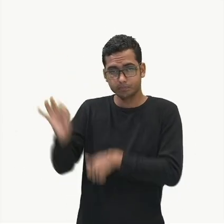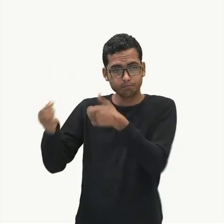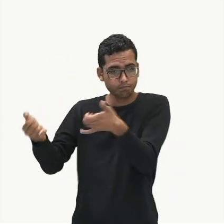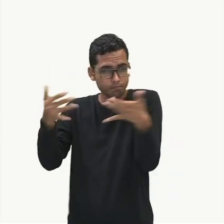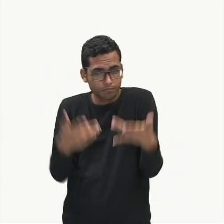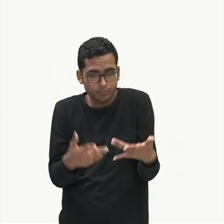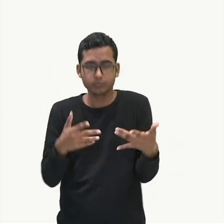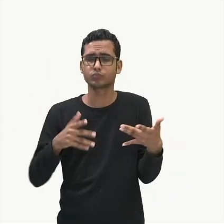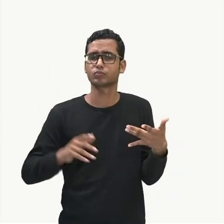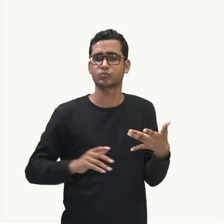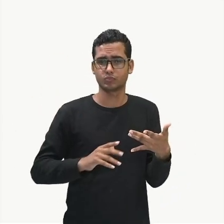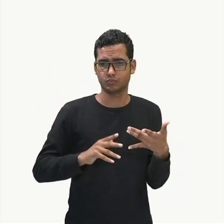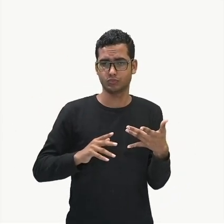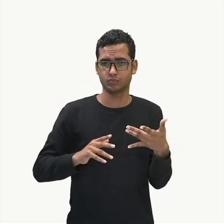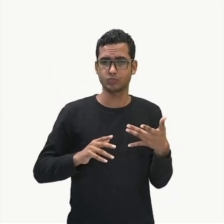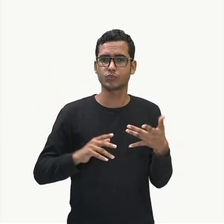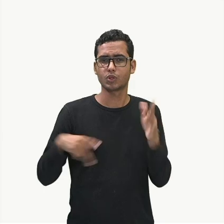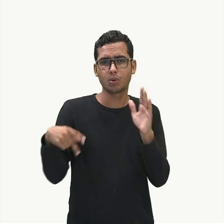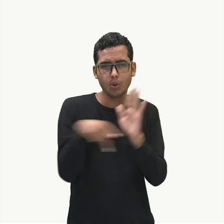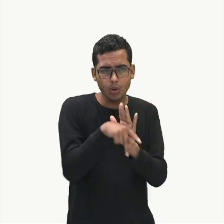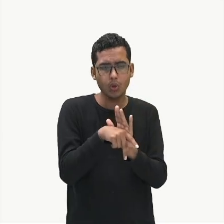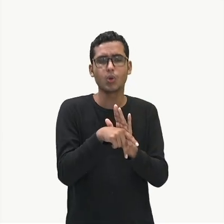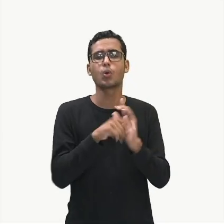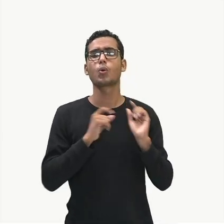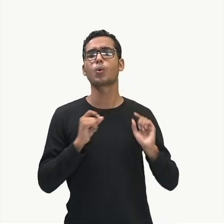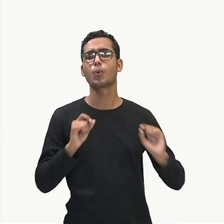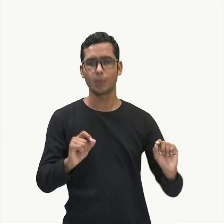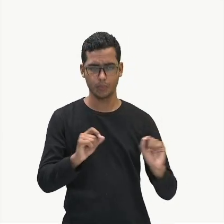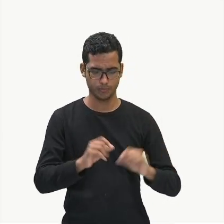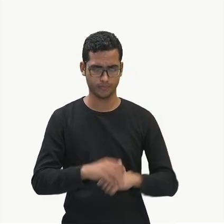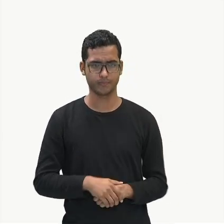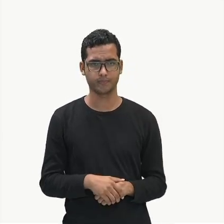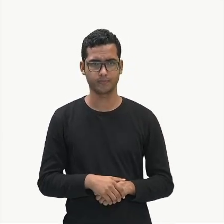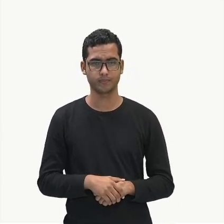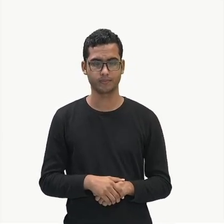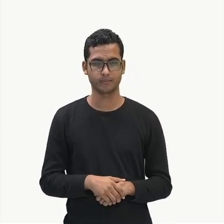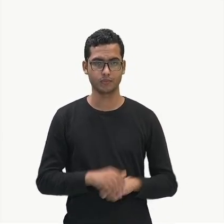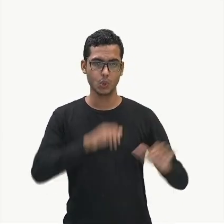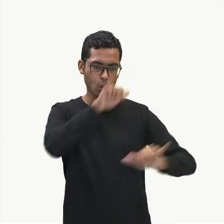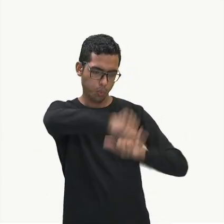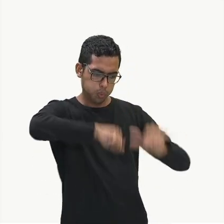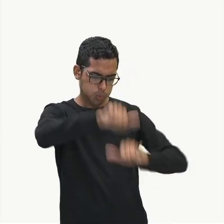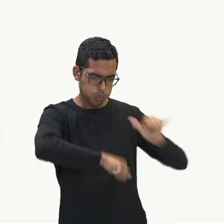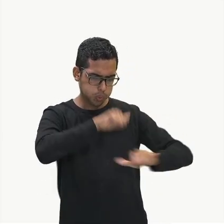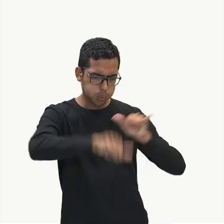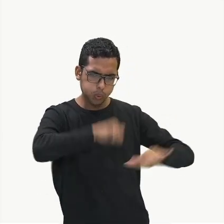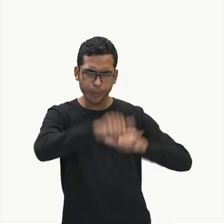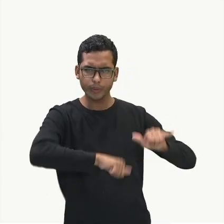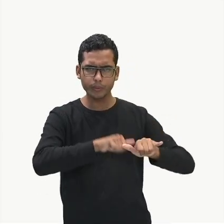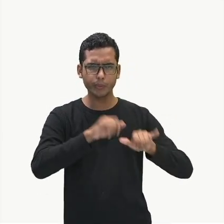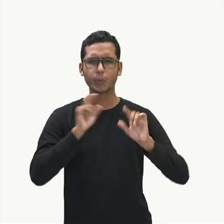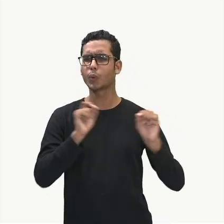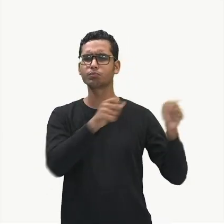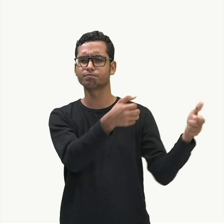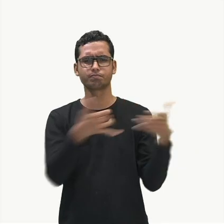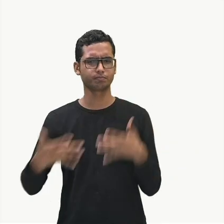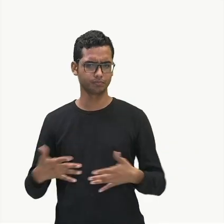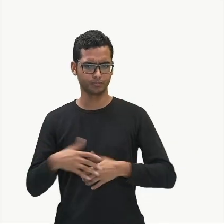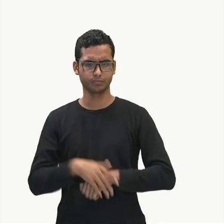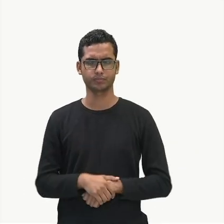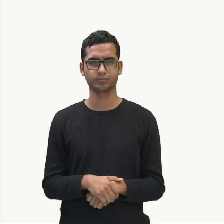reações químicas. E aí, gente, ela propõe duas ideias. O que ela diz, essa teoria das